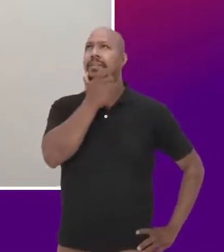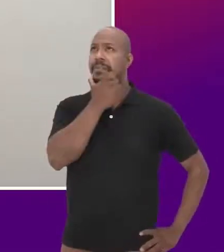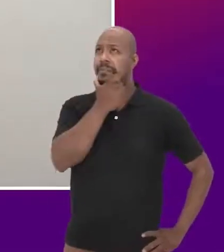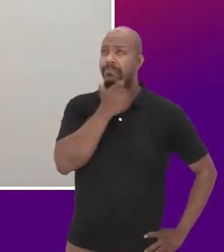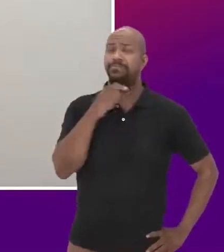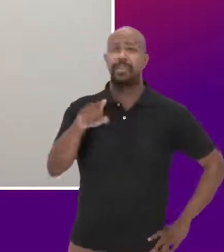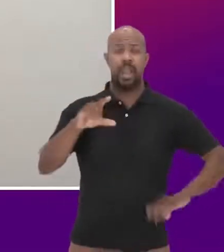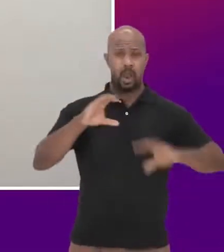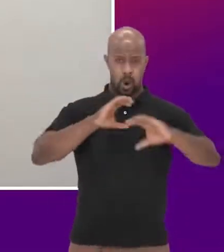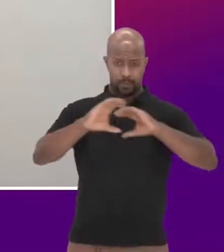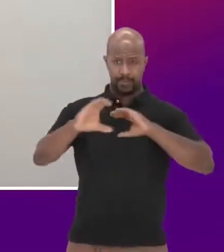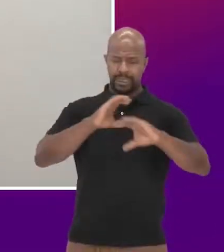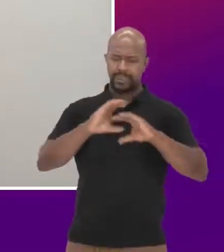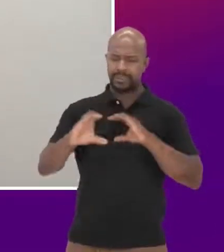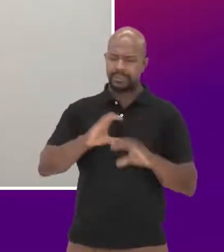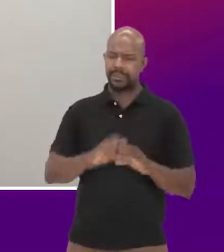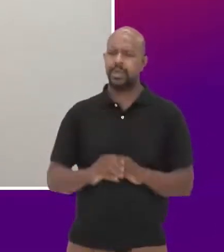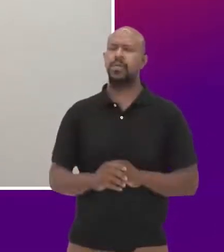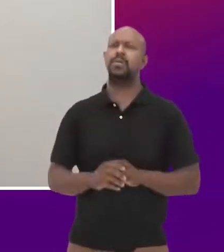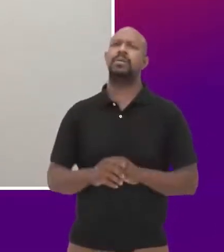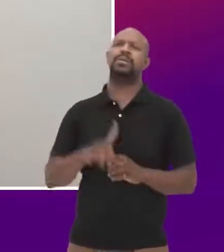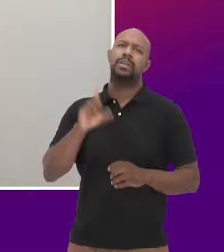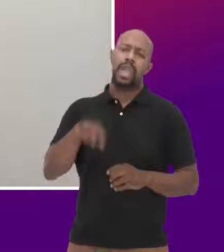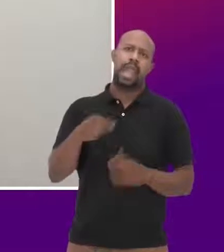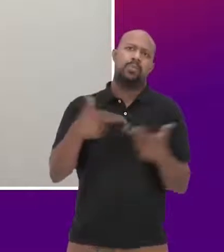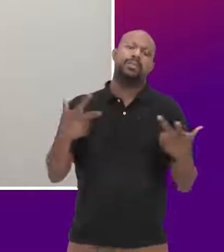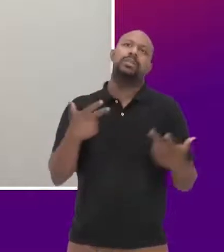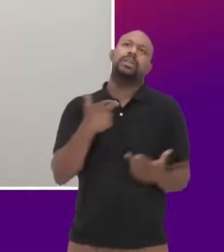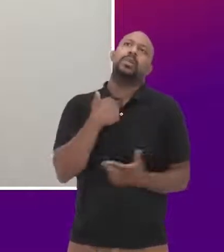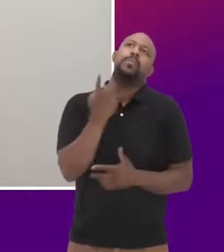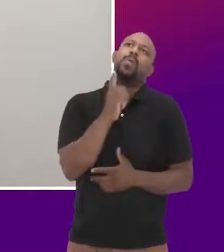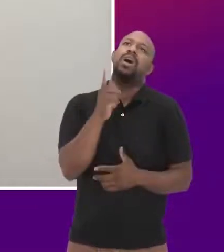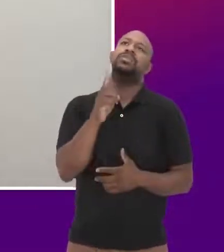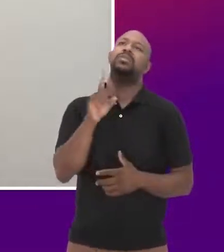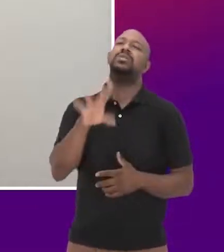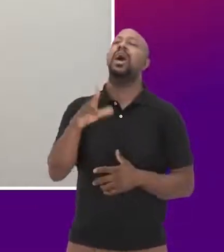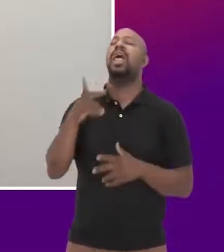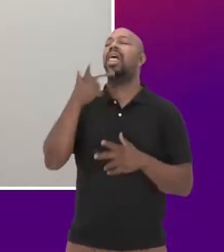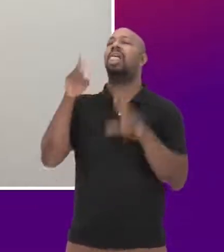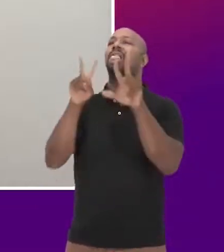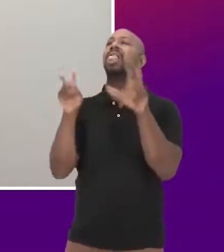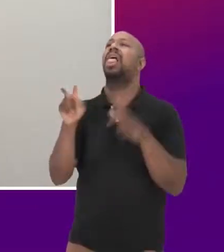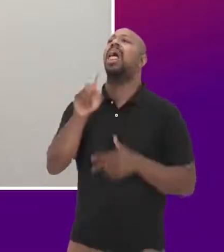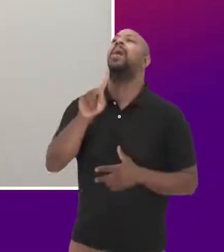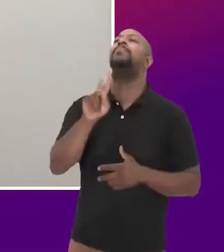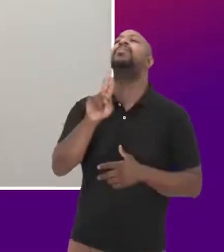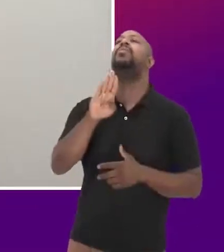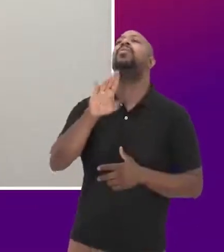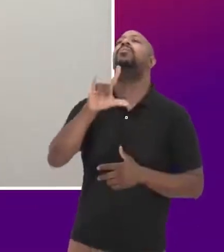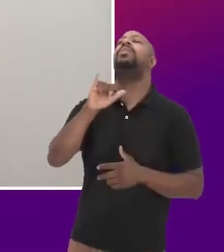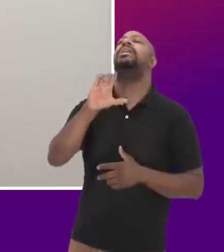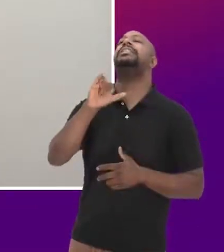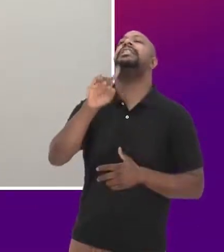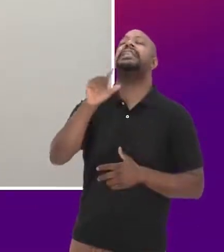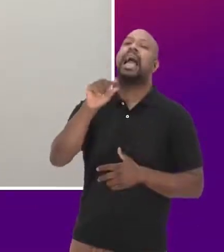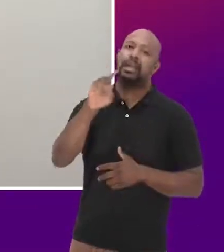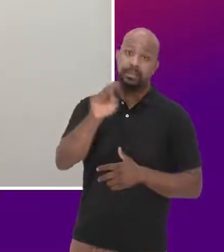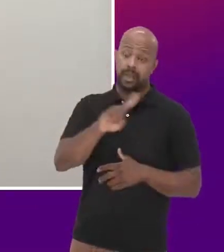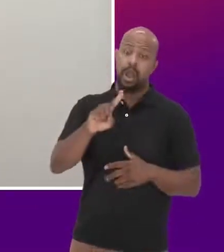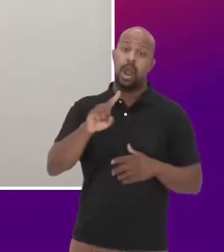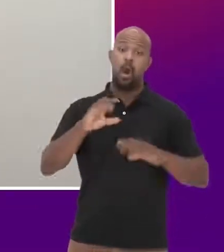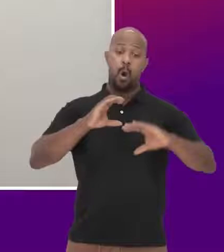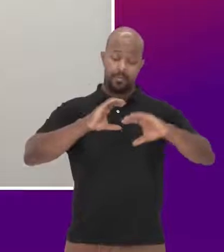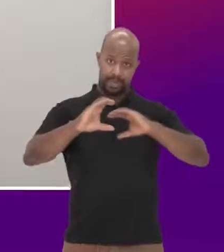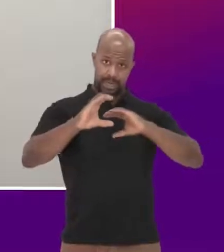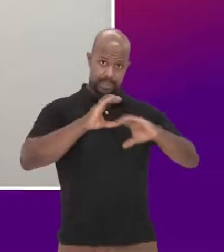A comunicação, que é uma coisa que você não pode mais chamar de publicidade, é muito pouco. A comunicação é